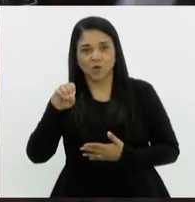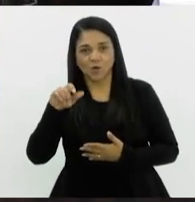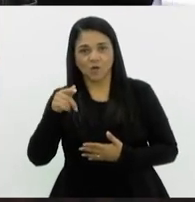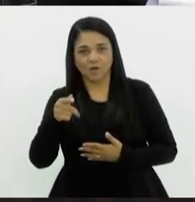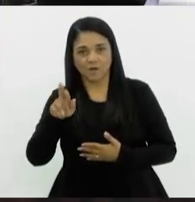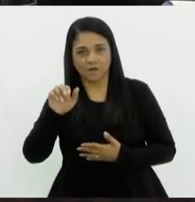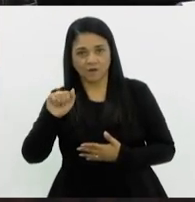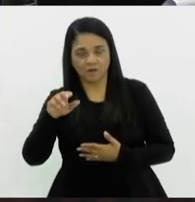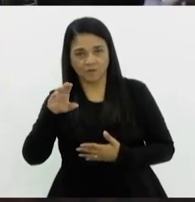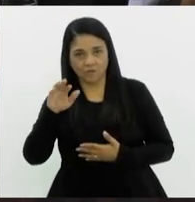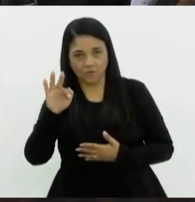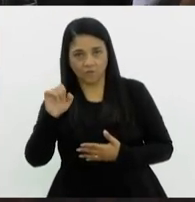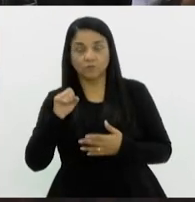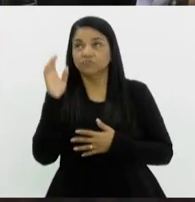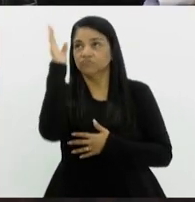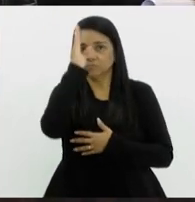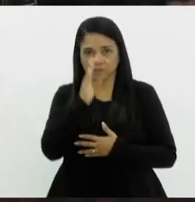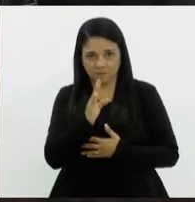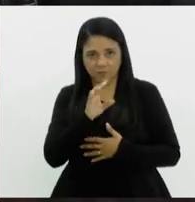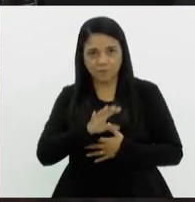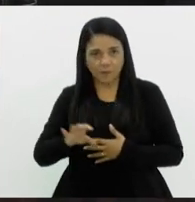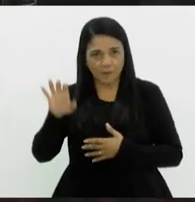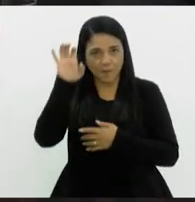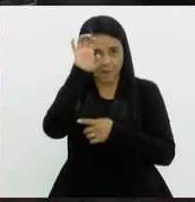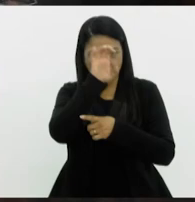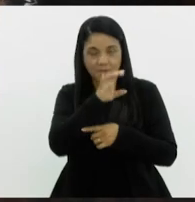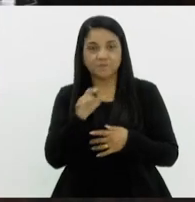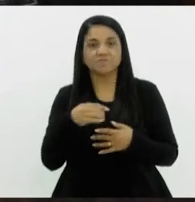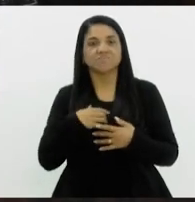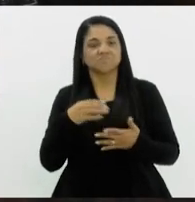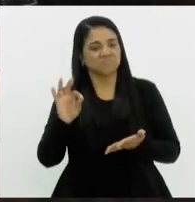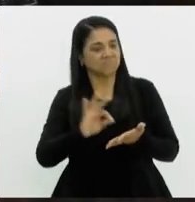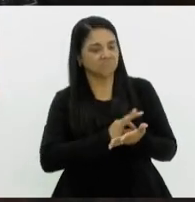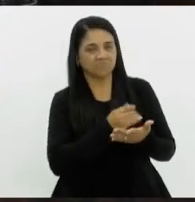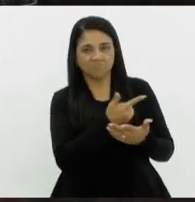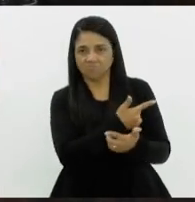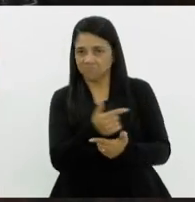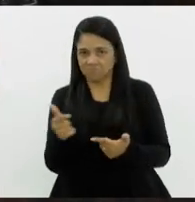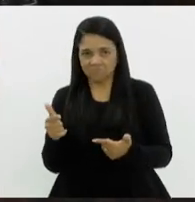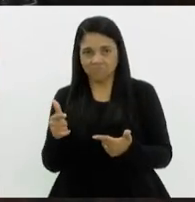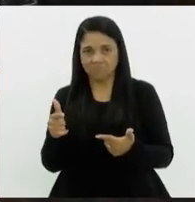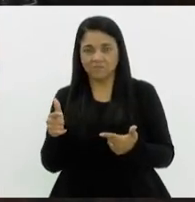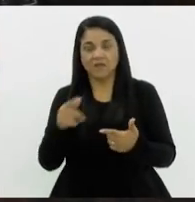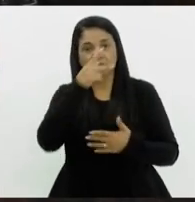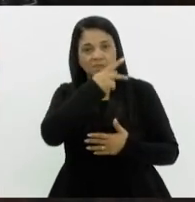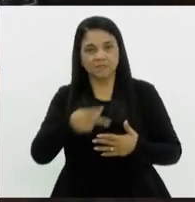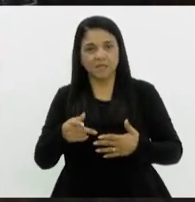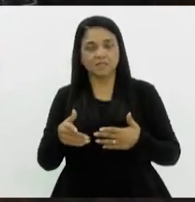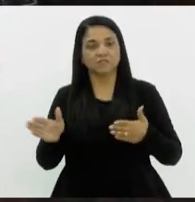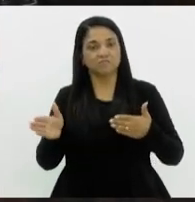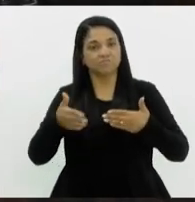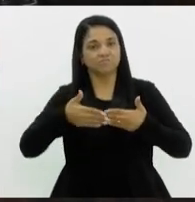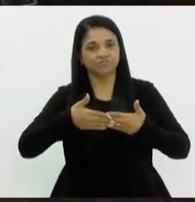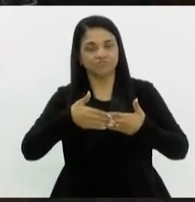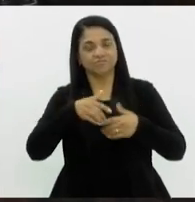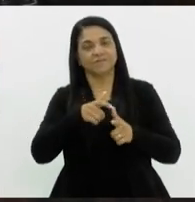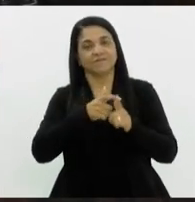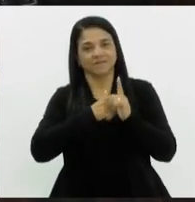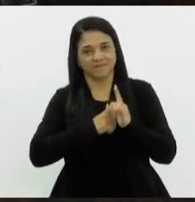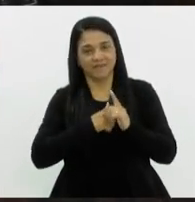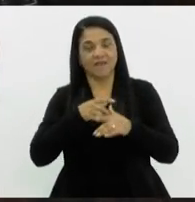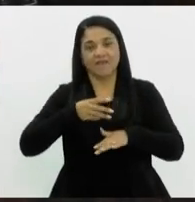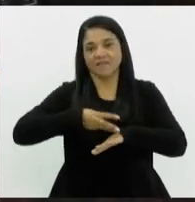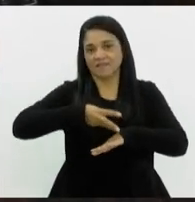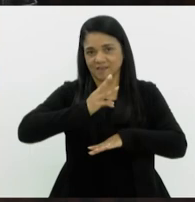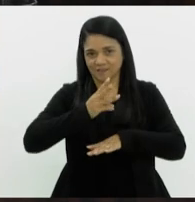Brasil. Não havendo mais orador inscrito, a presidência suspende os trabalhos até às